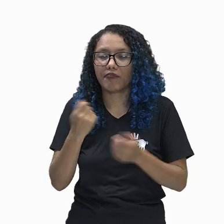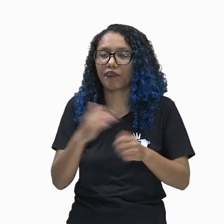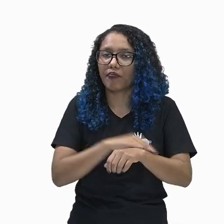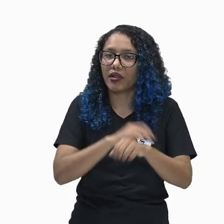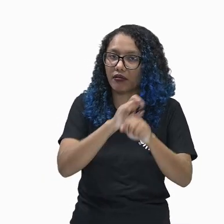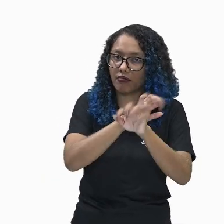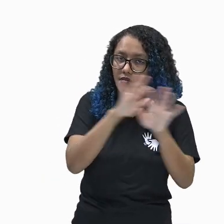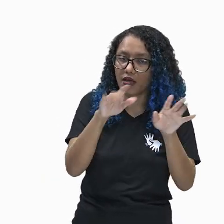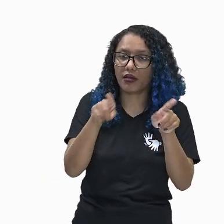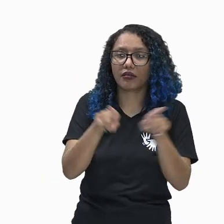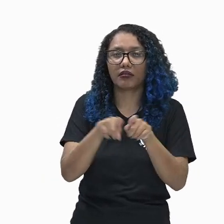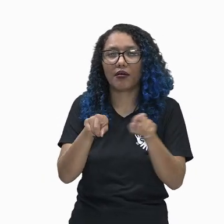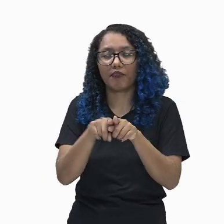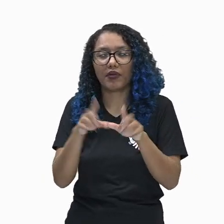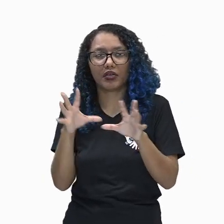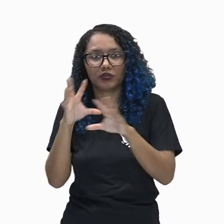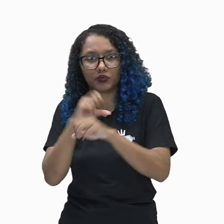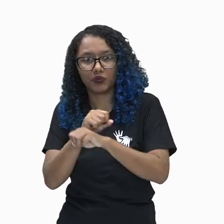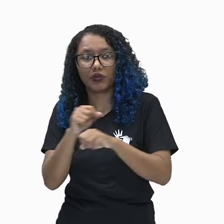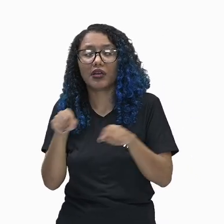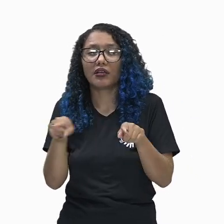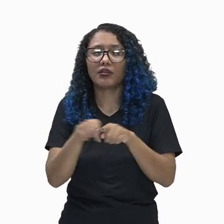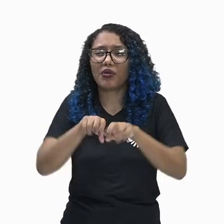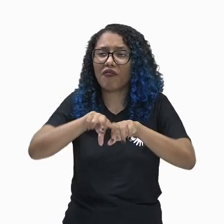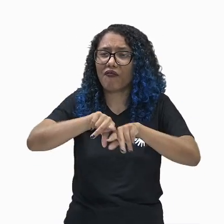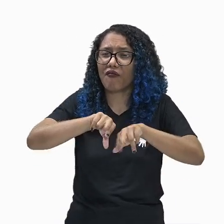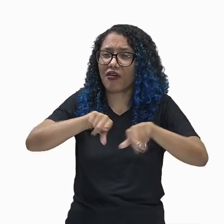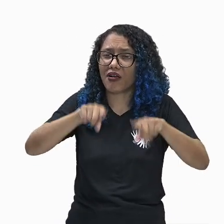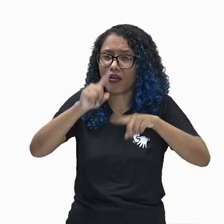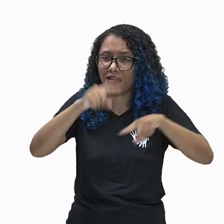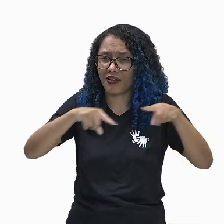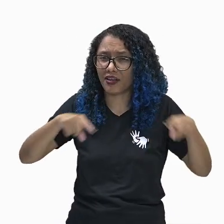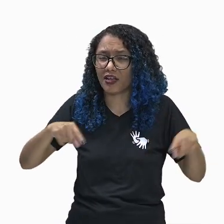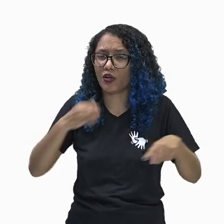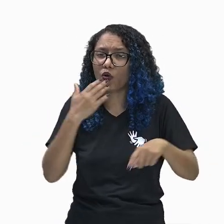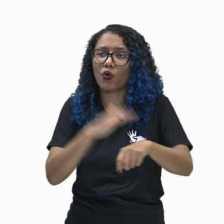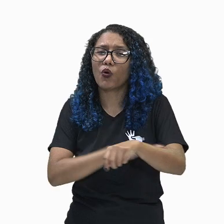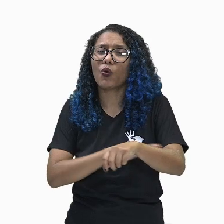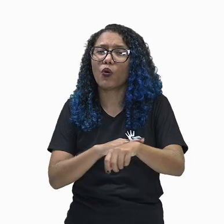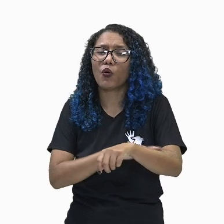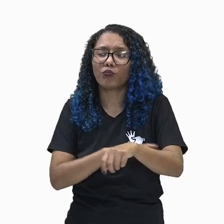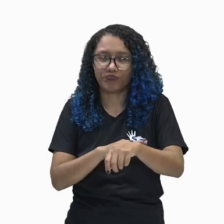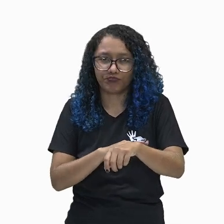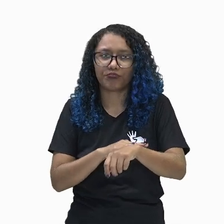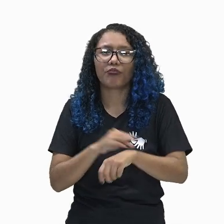uma paleta, uma verdadeira paleta de cores de tons morenos.